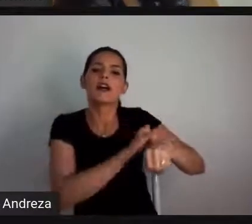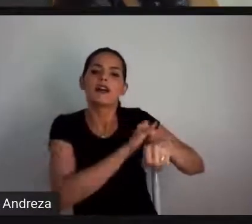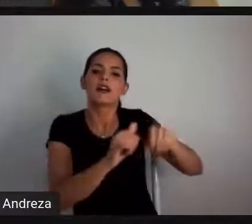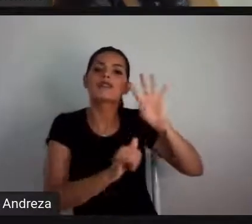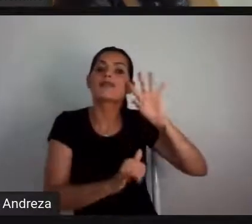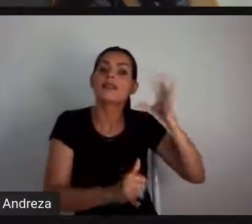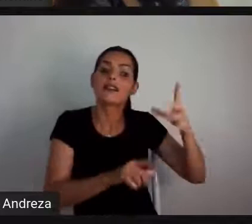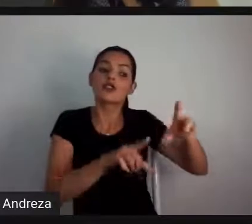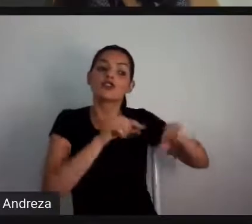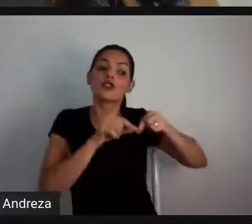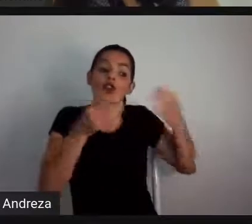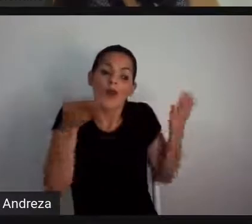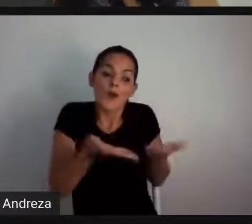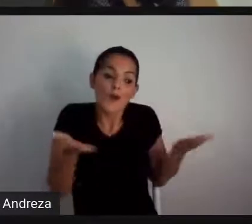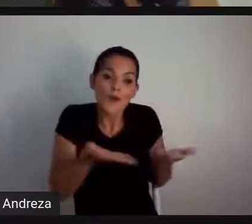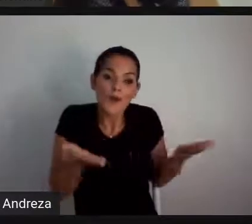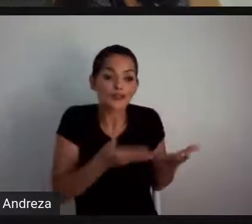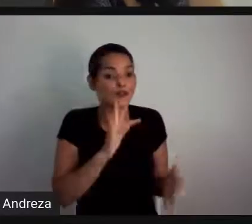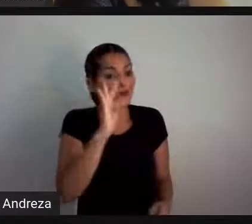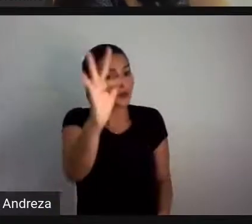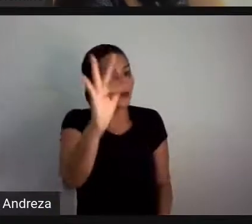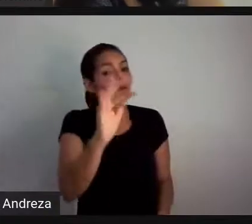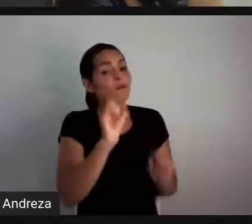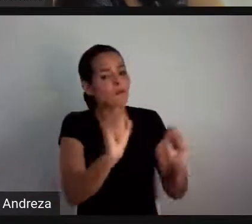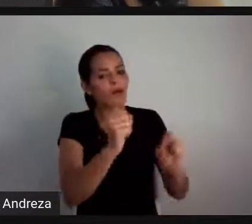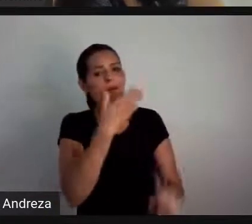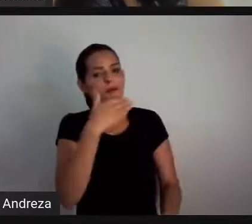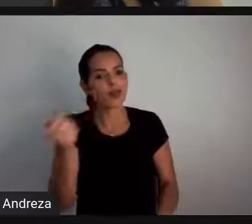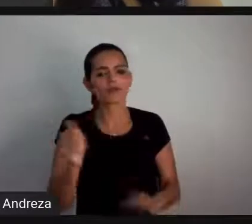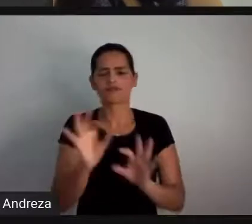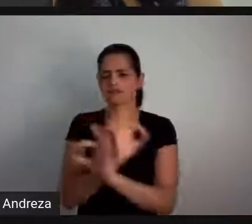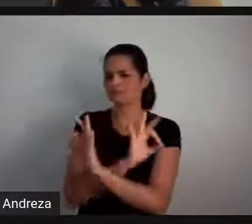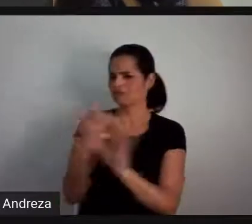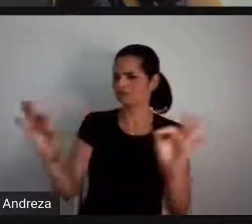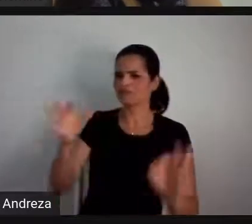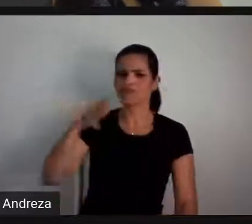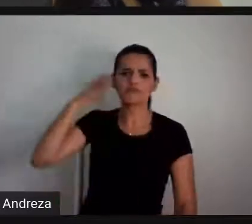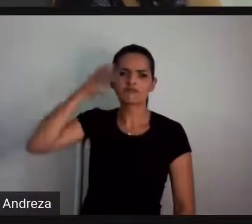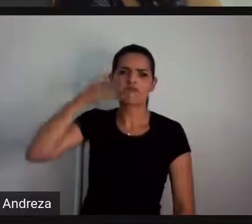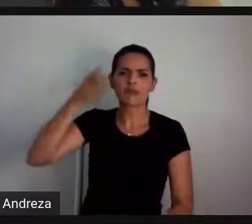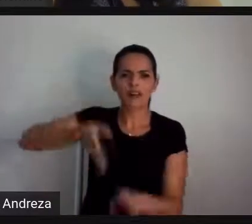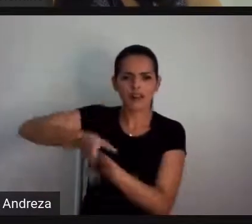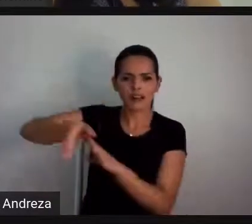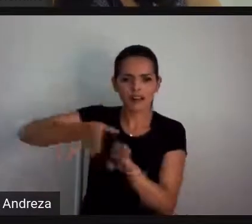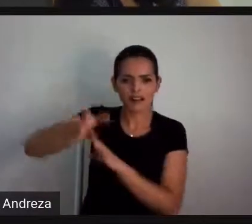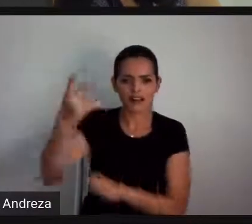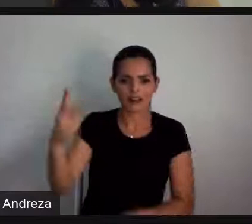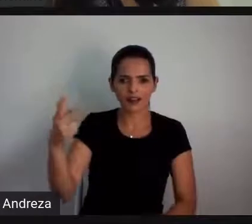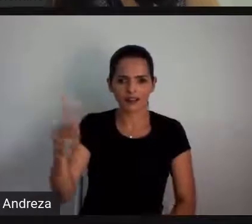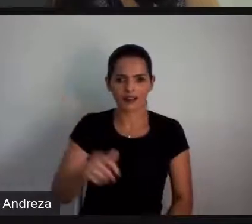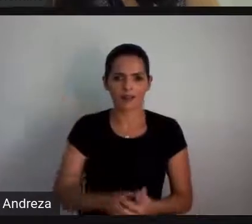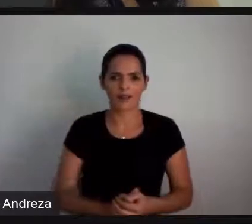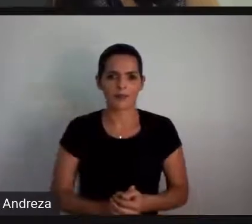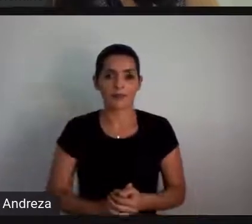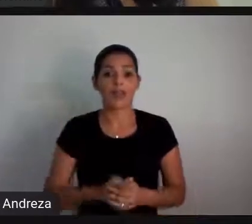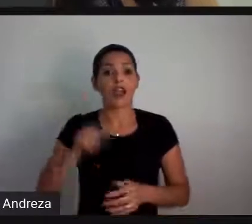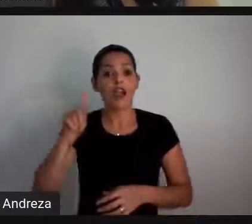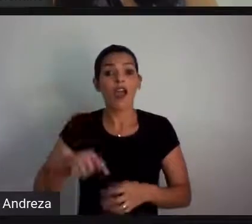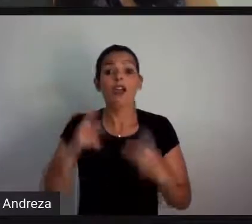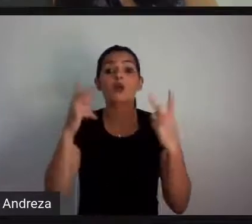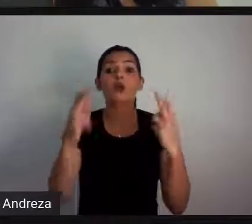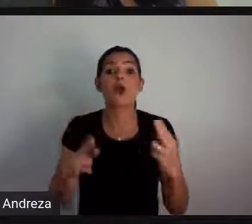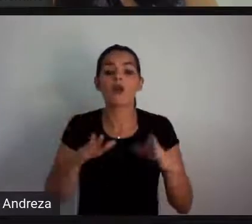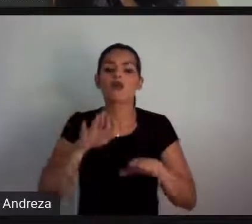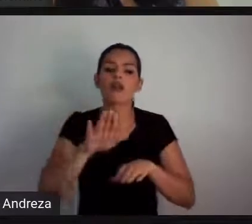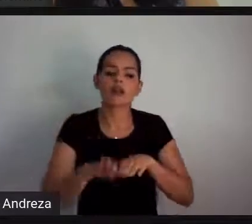né? Mas é excelente, assim, Dri, gostei muito das suas colocações. É uma caminhada. Todos nós somos